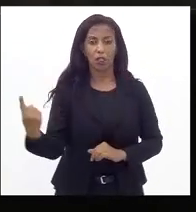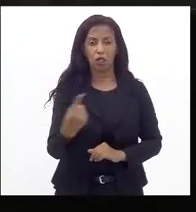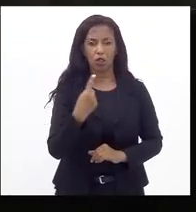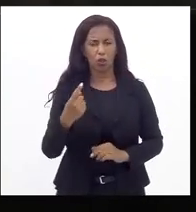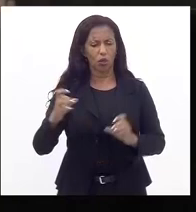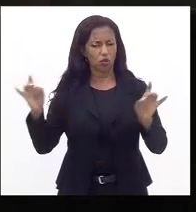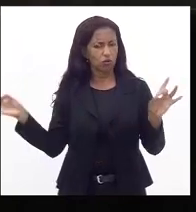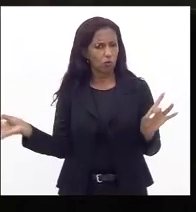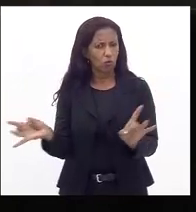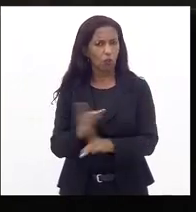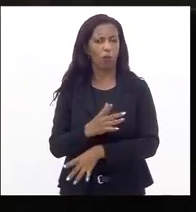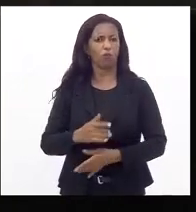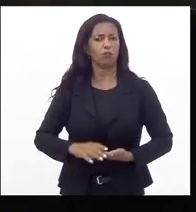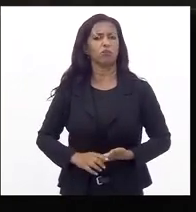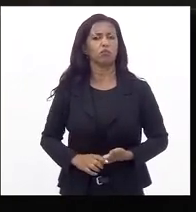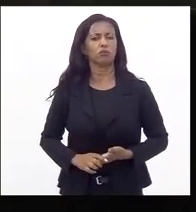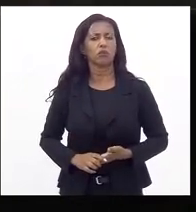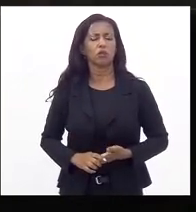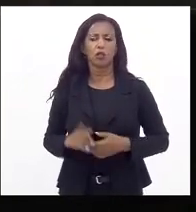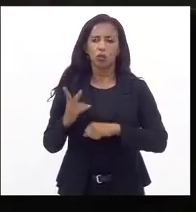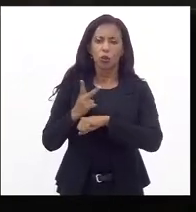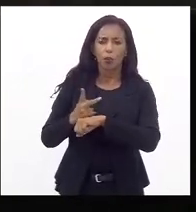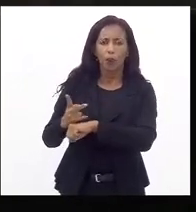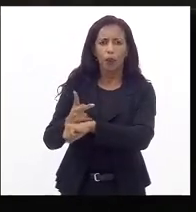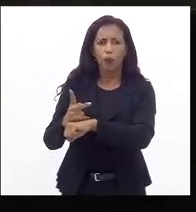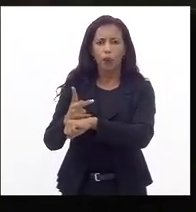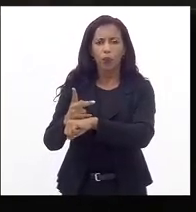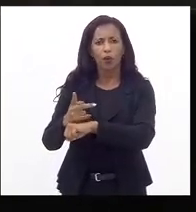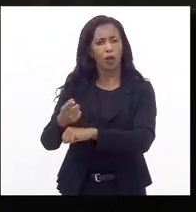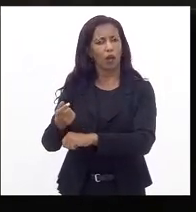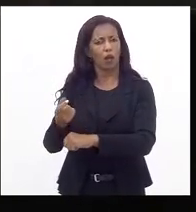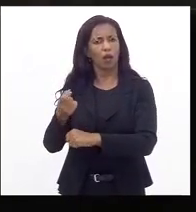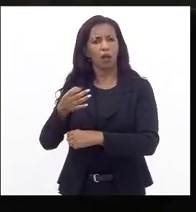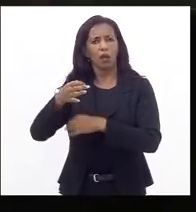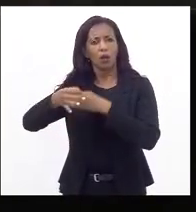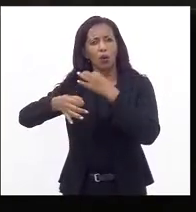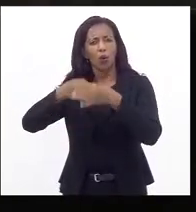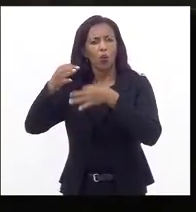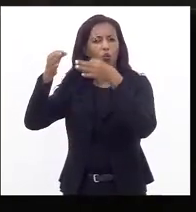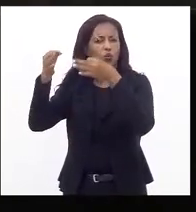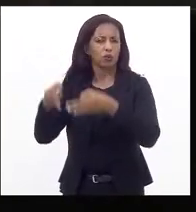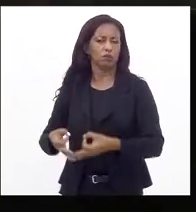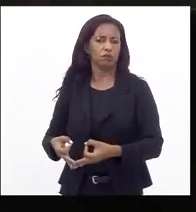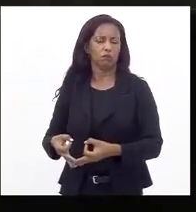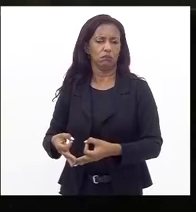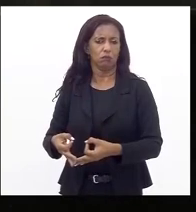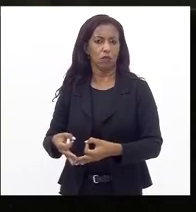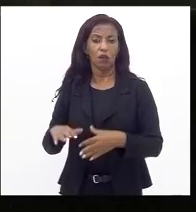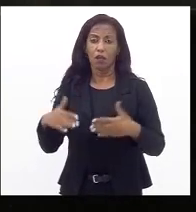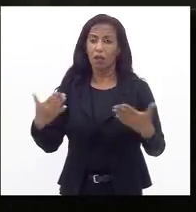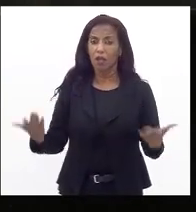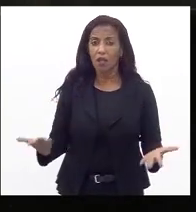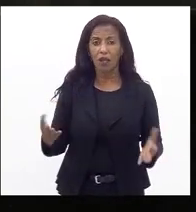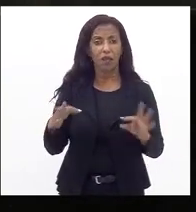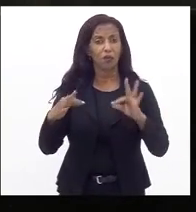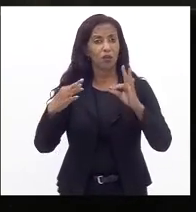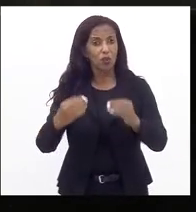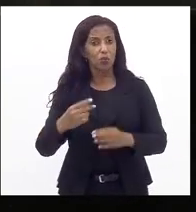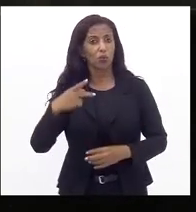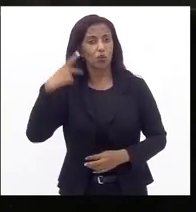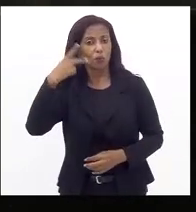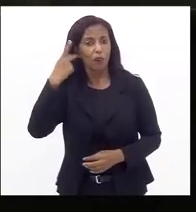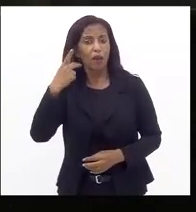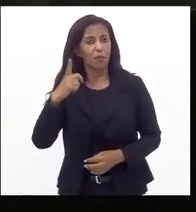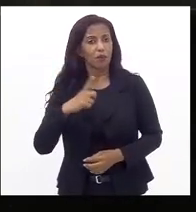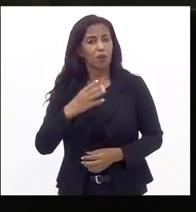fomos capazes de buscar o Consenso é óbvio que todo o Parlamento tem